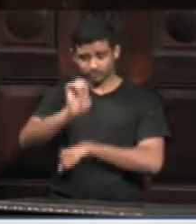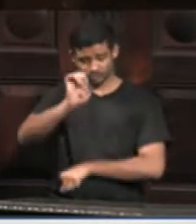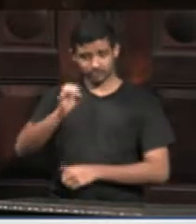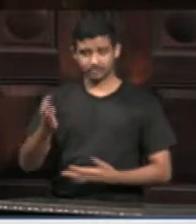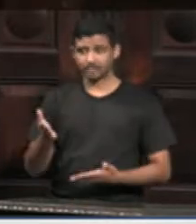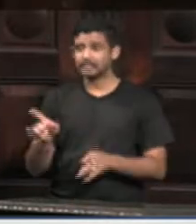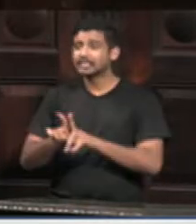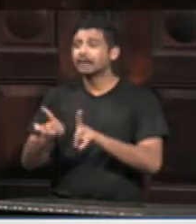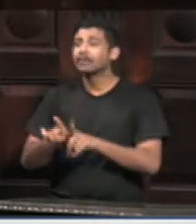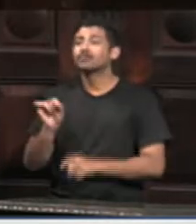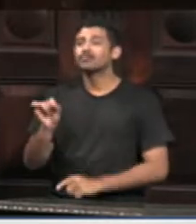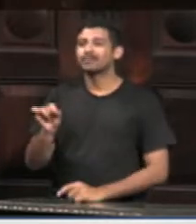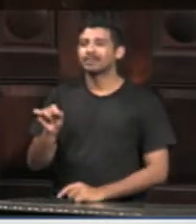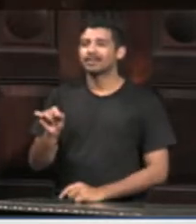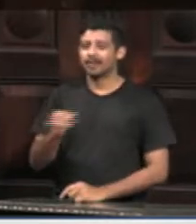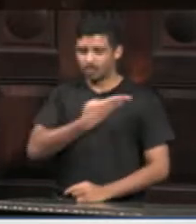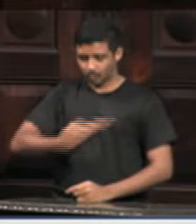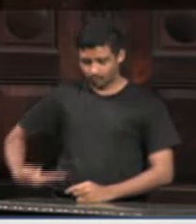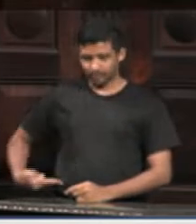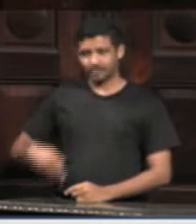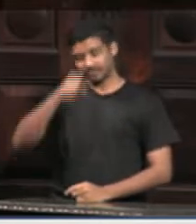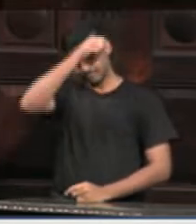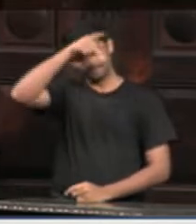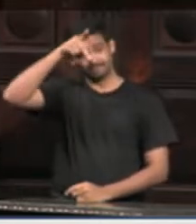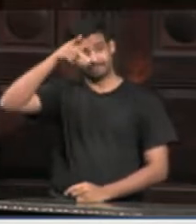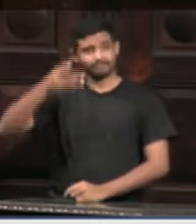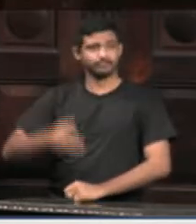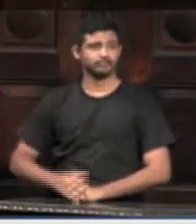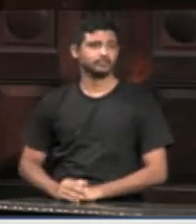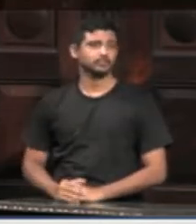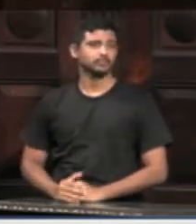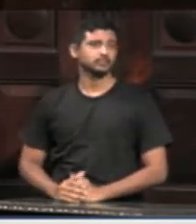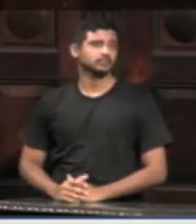agora, governo municipal.